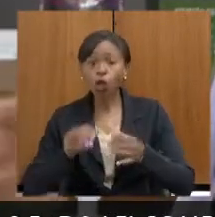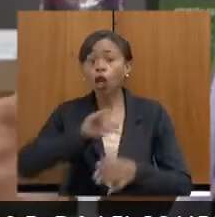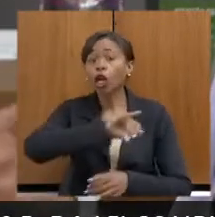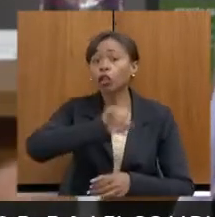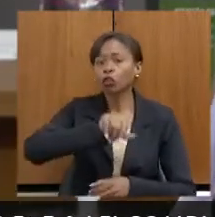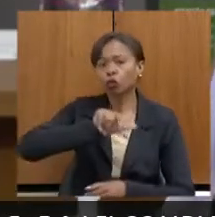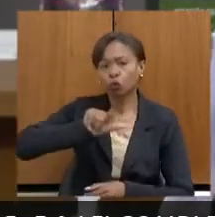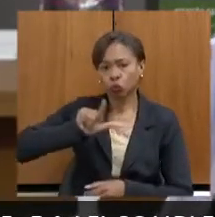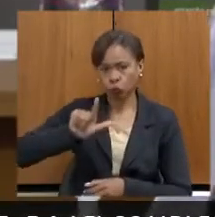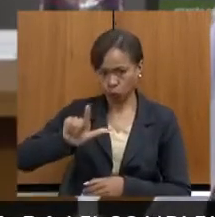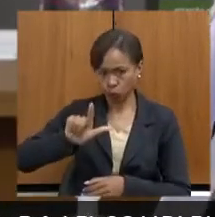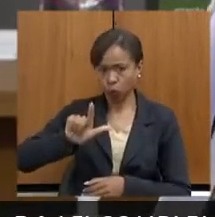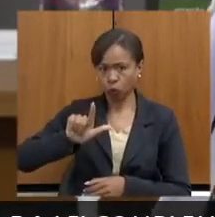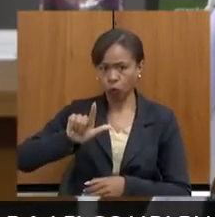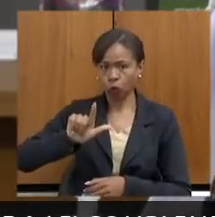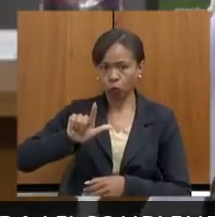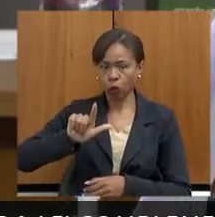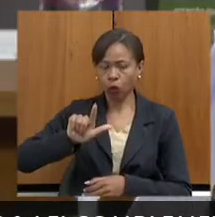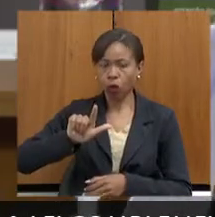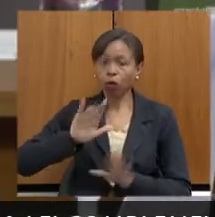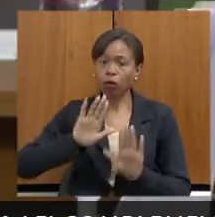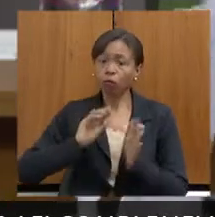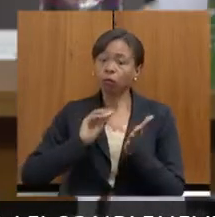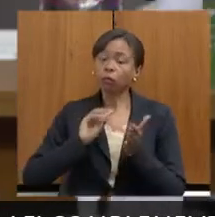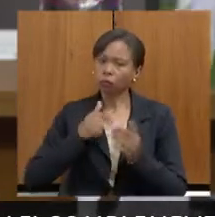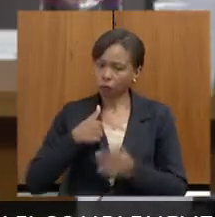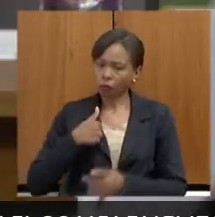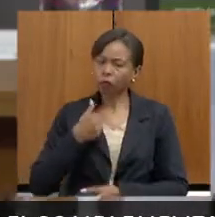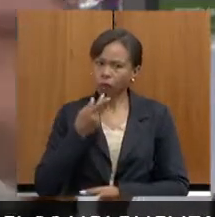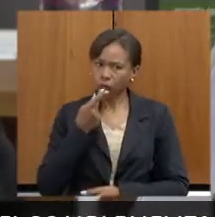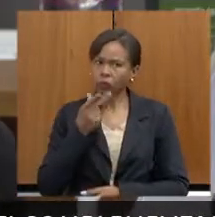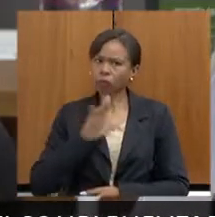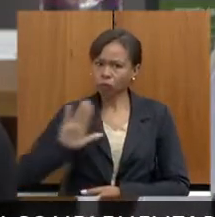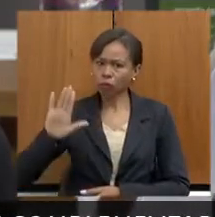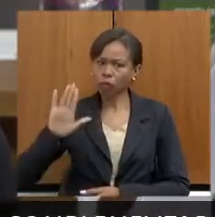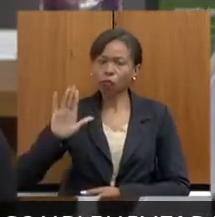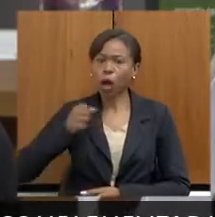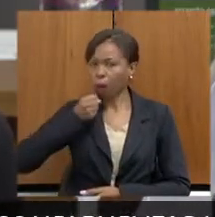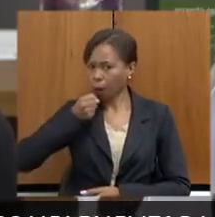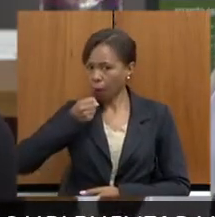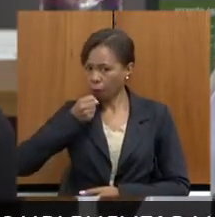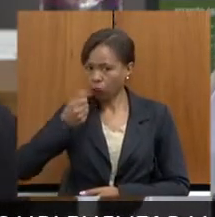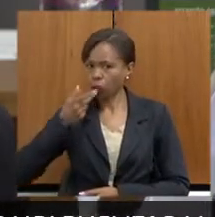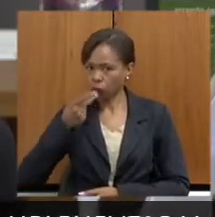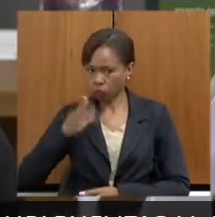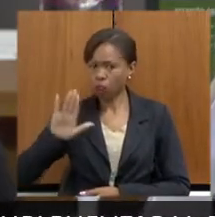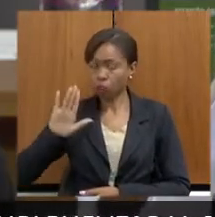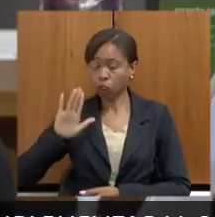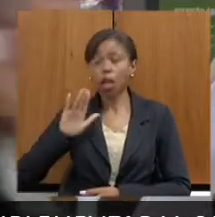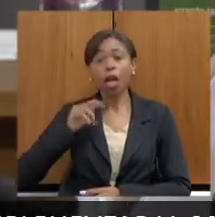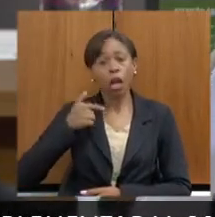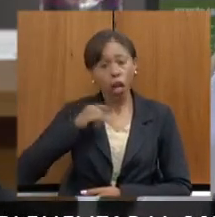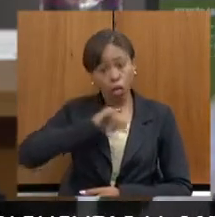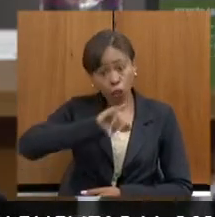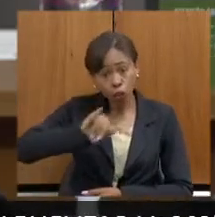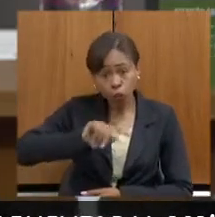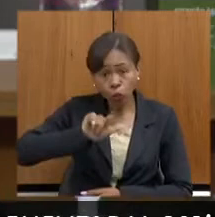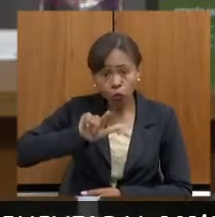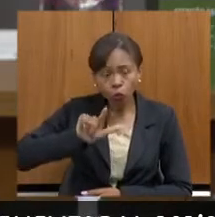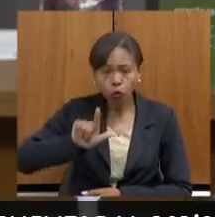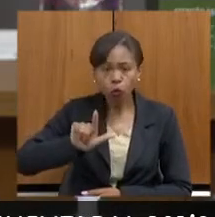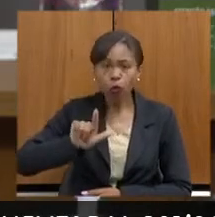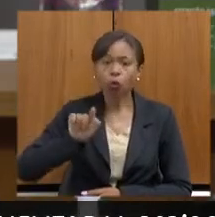Falta só o tema do mesmo jeito que eu me comprometi né numa entrevista que eu dei eu tô falando que em Julho este mês de julho